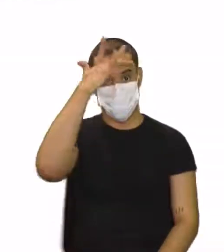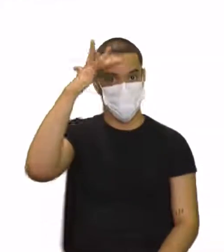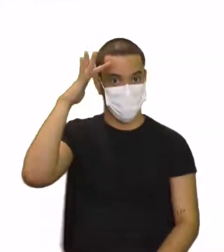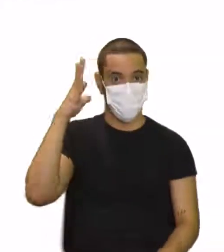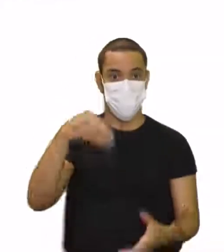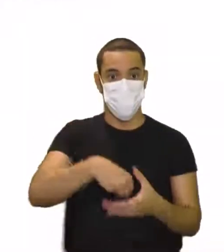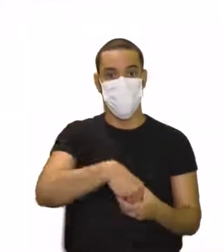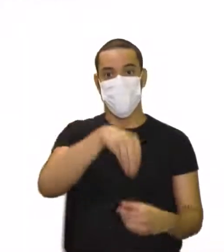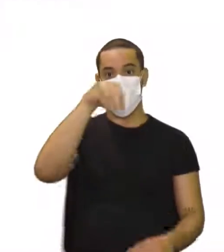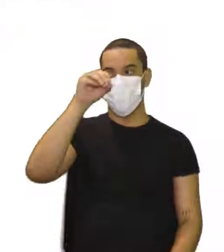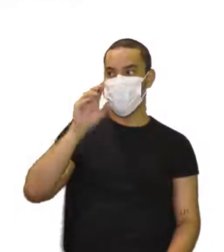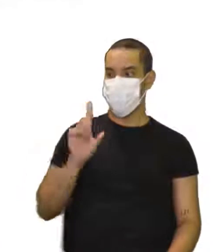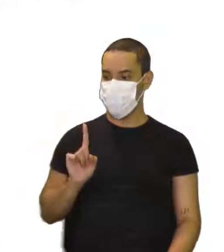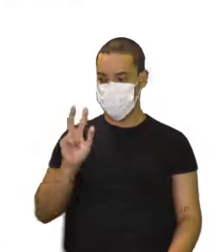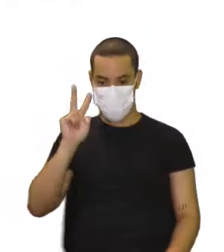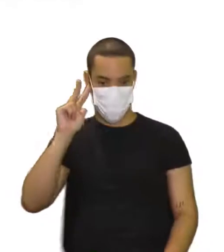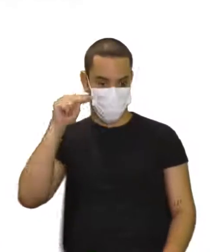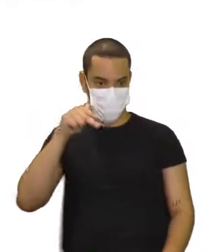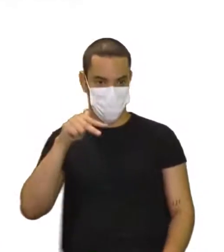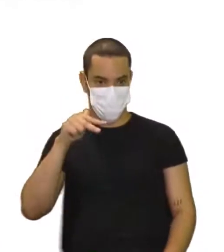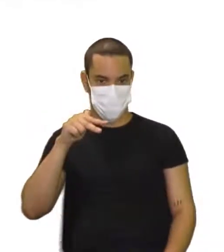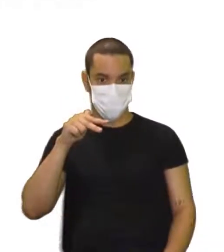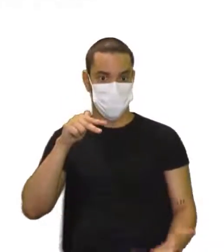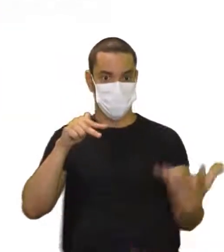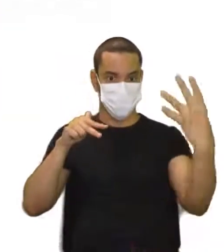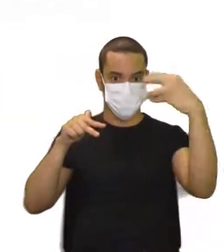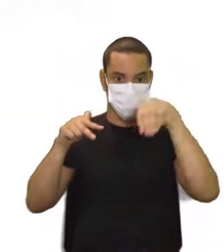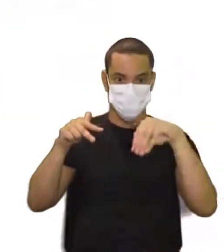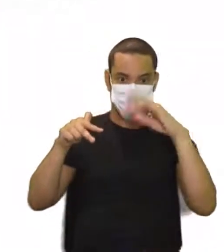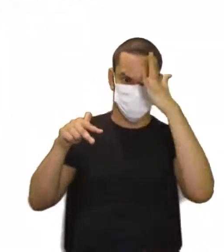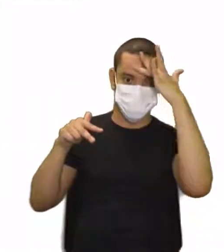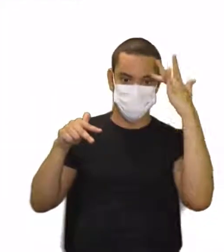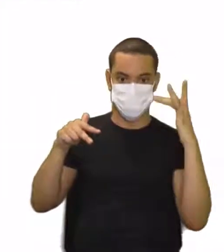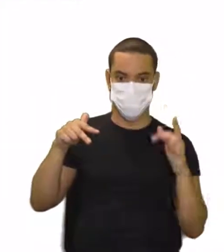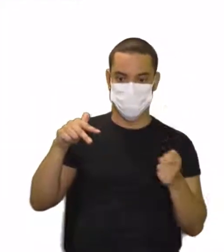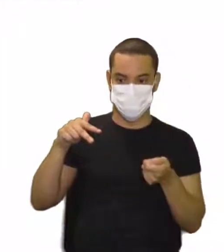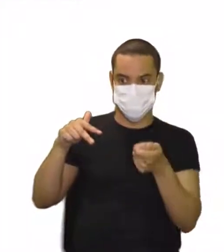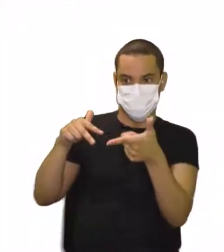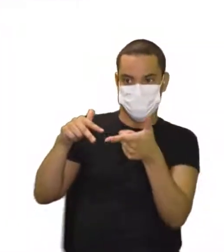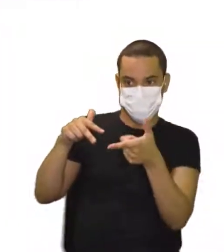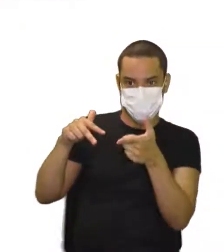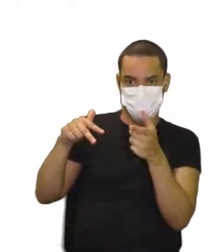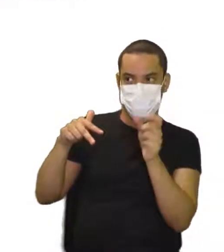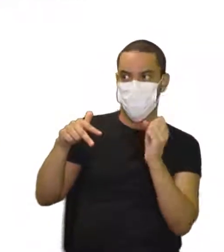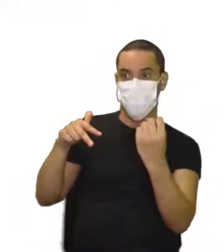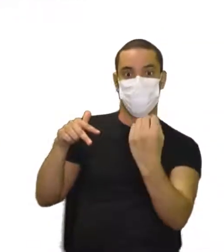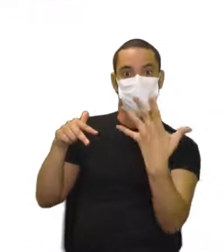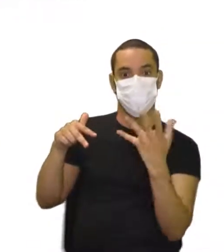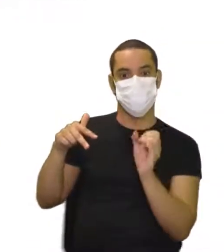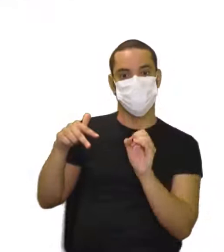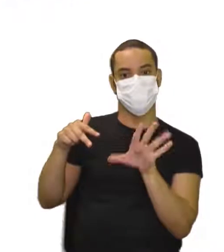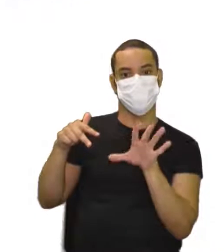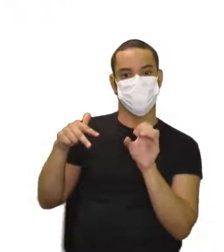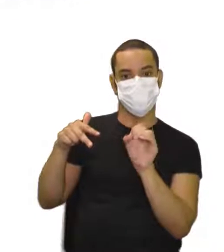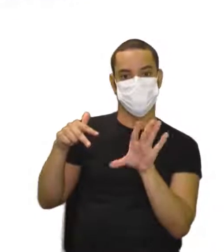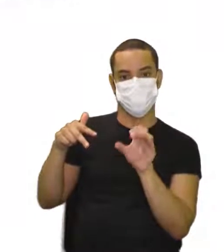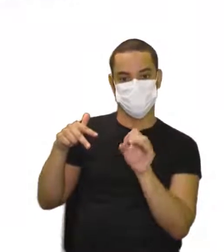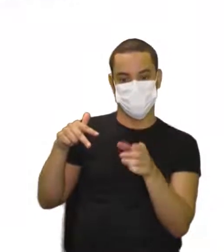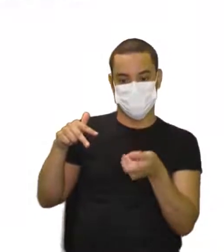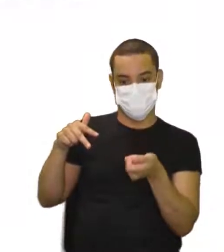A está olhando uma pessoa dentro do vagão, jogando um feixe de luz para frente, que